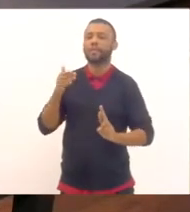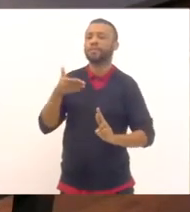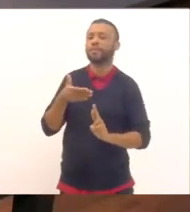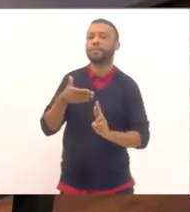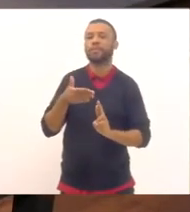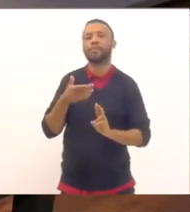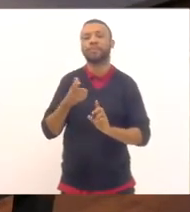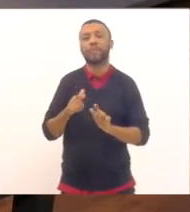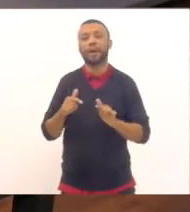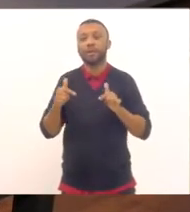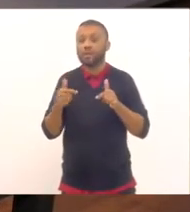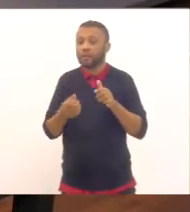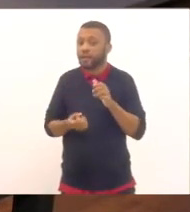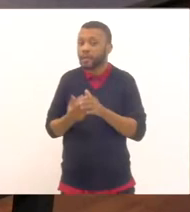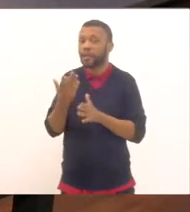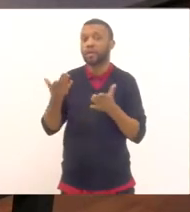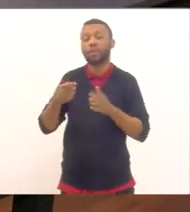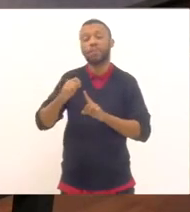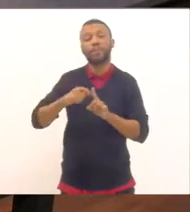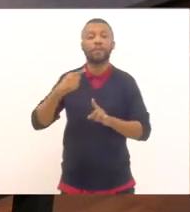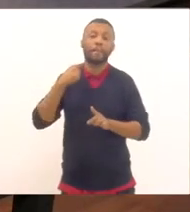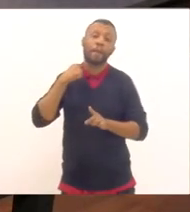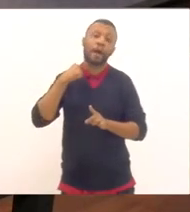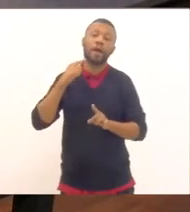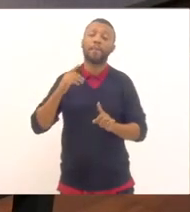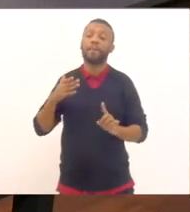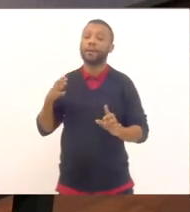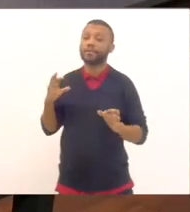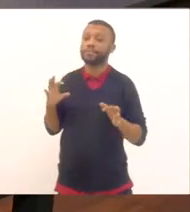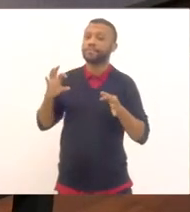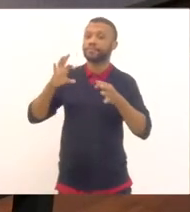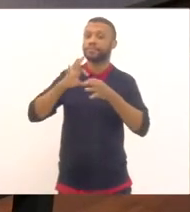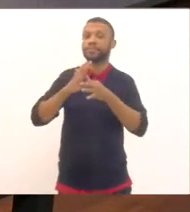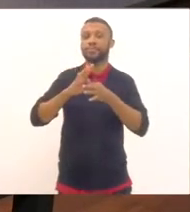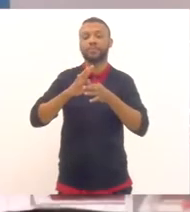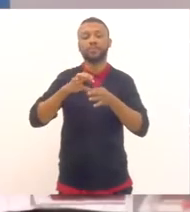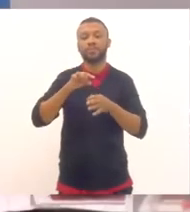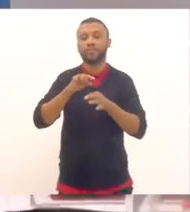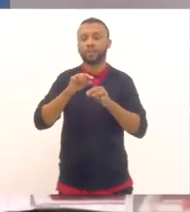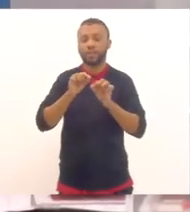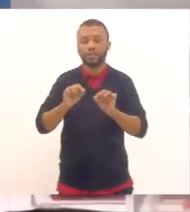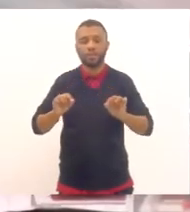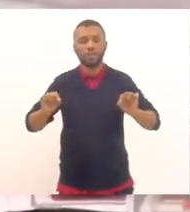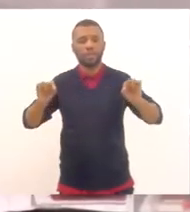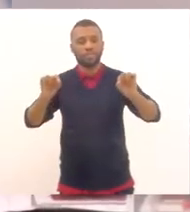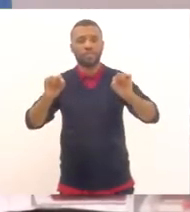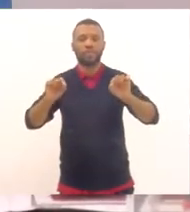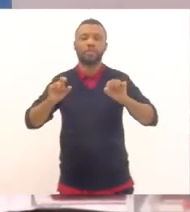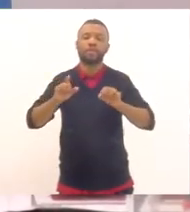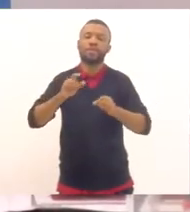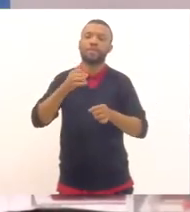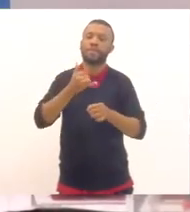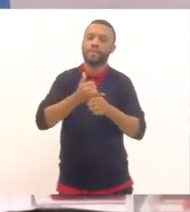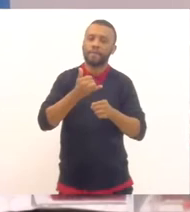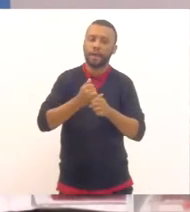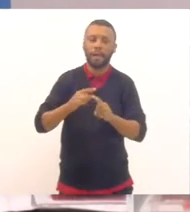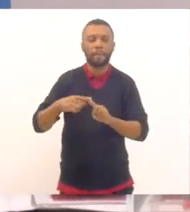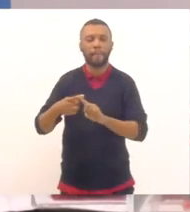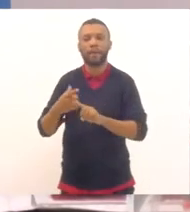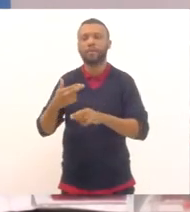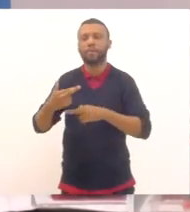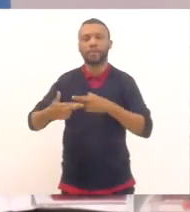ele agora em maio para incidir diretamente sobre os ferros-velhos e os recicladores